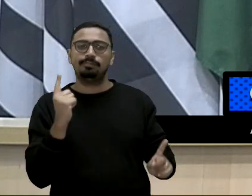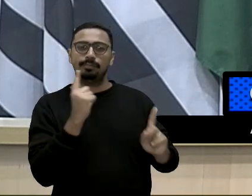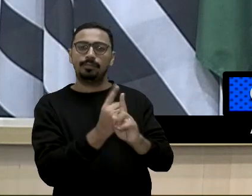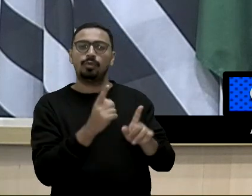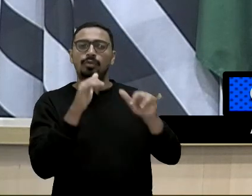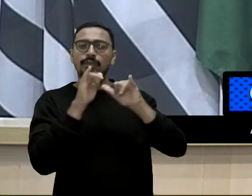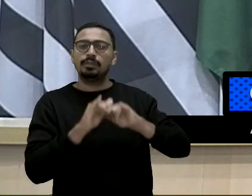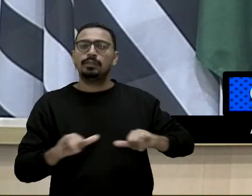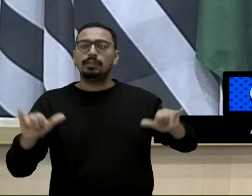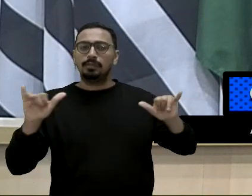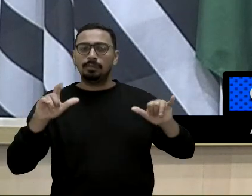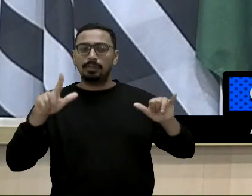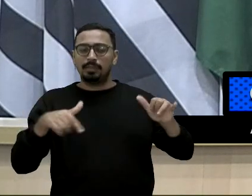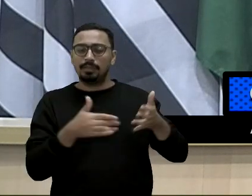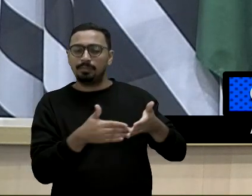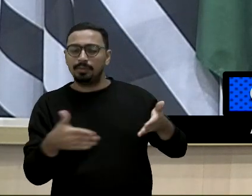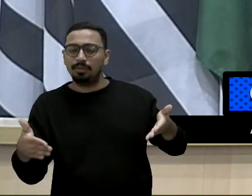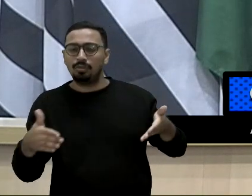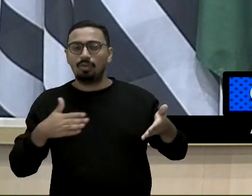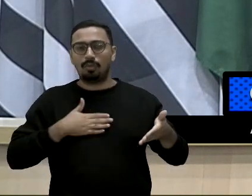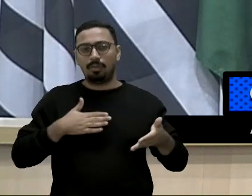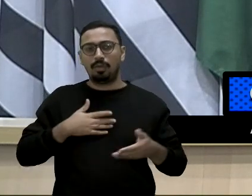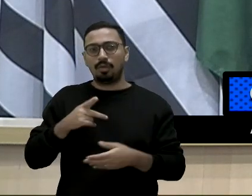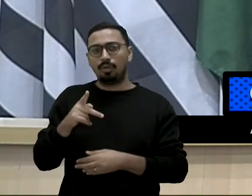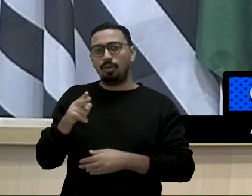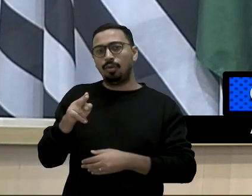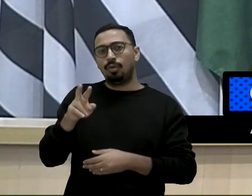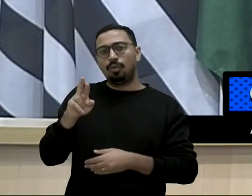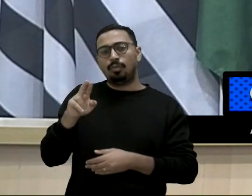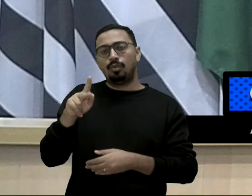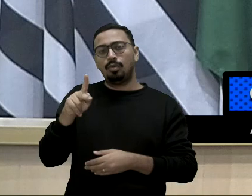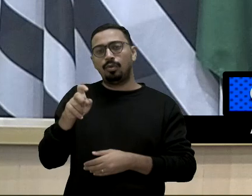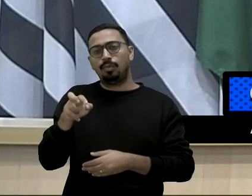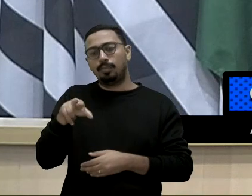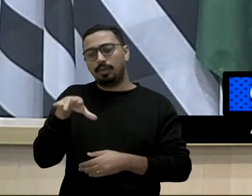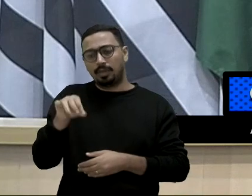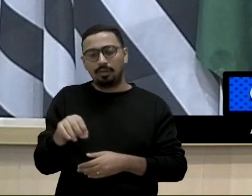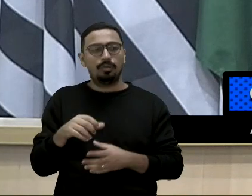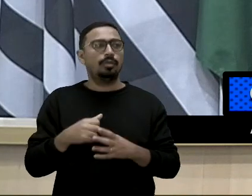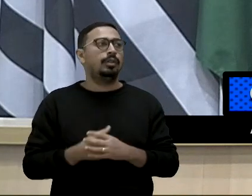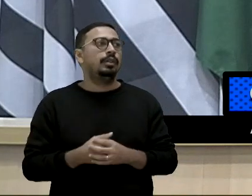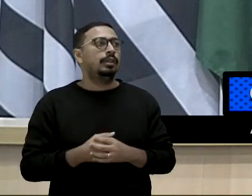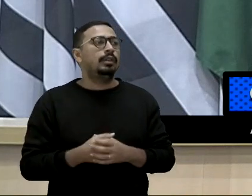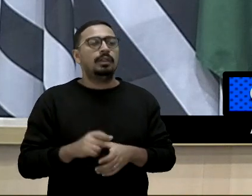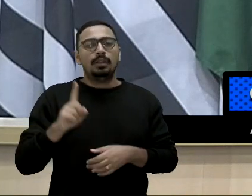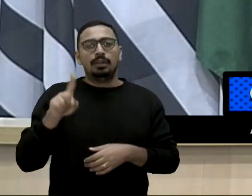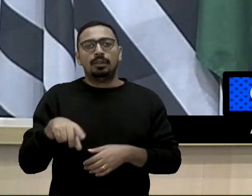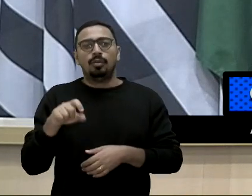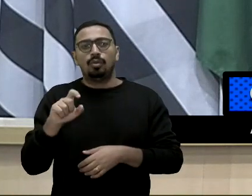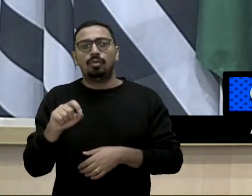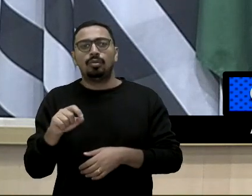campanha foi durante o meu próprio puerpério. Então, foi muito importante para mim ter um lugar,